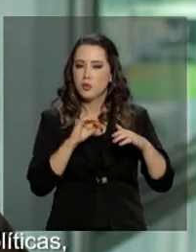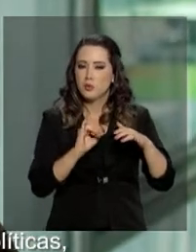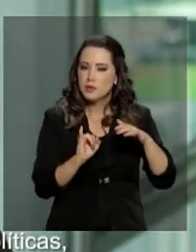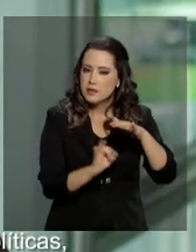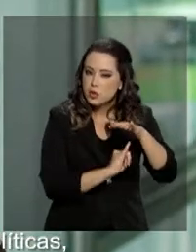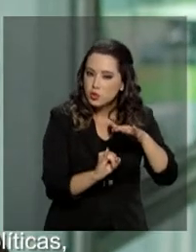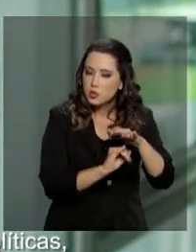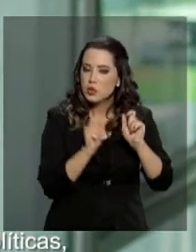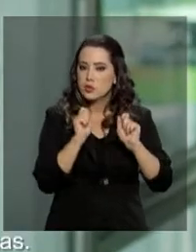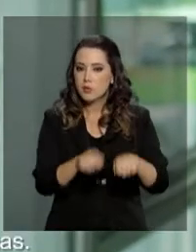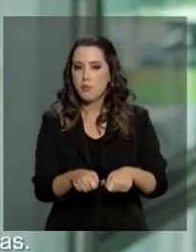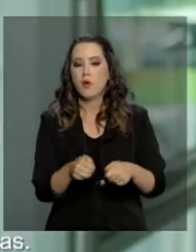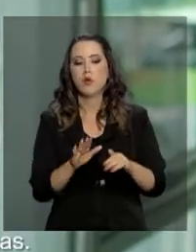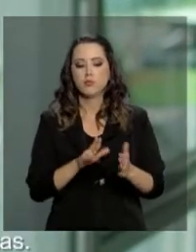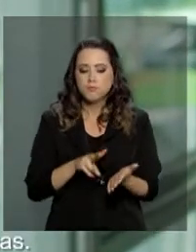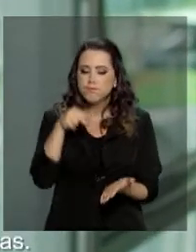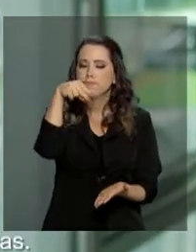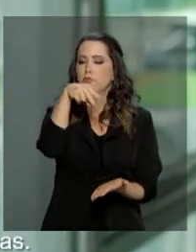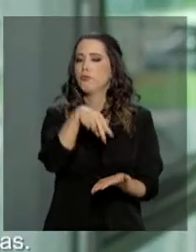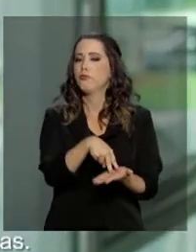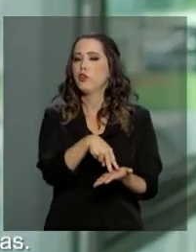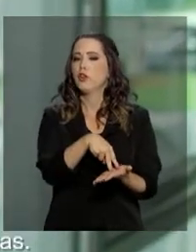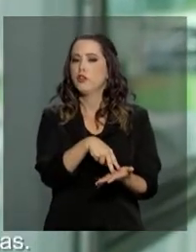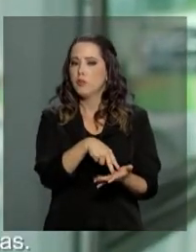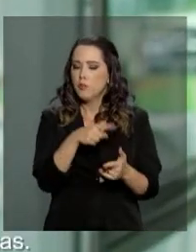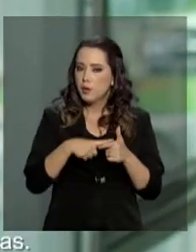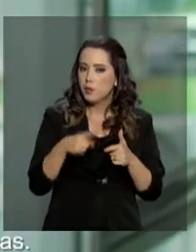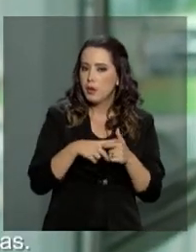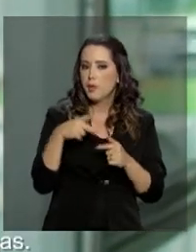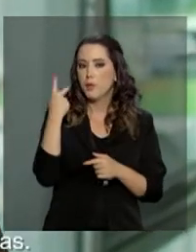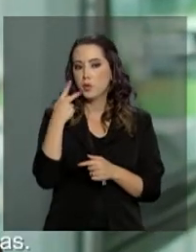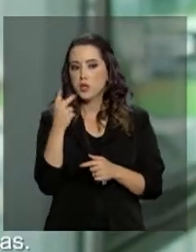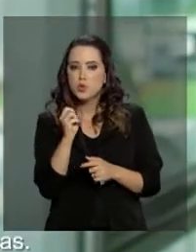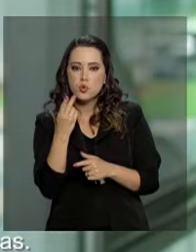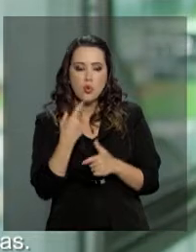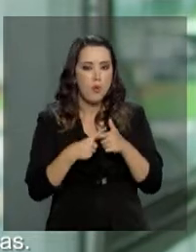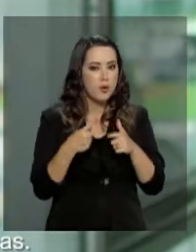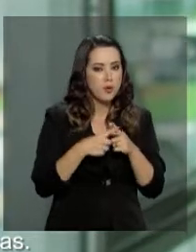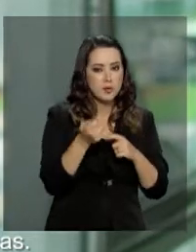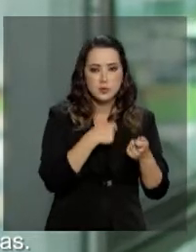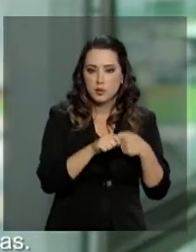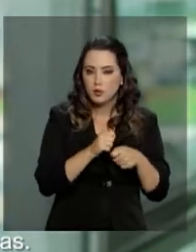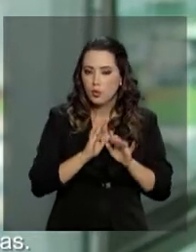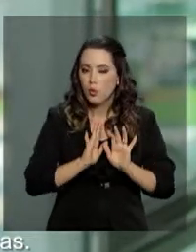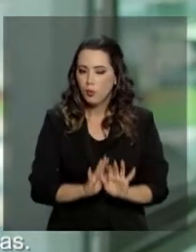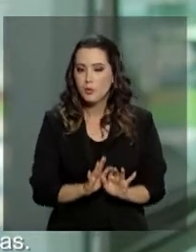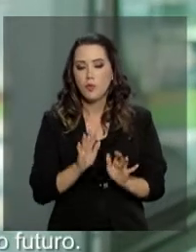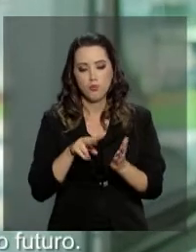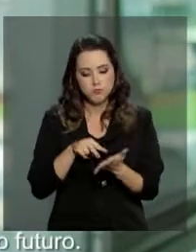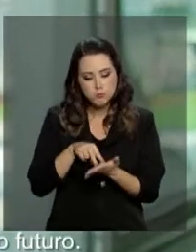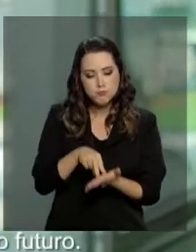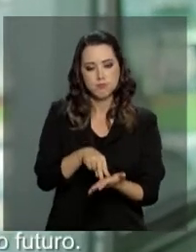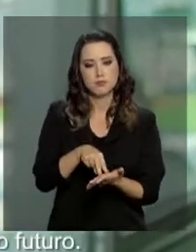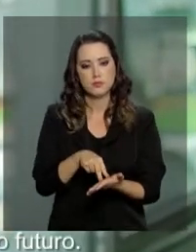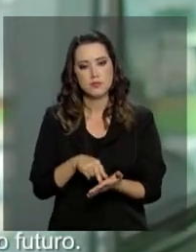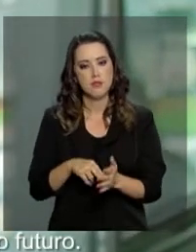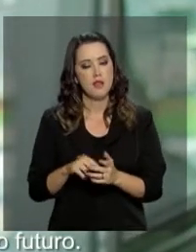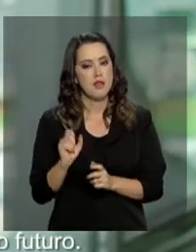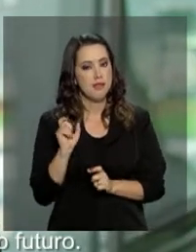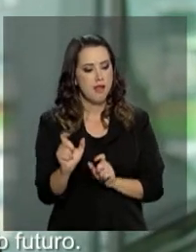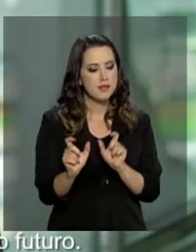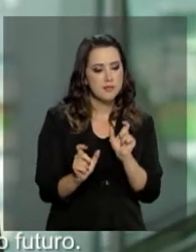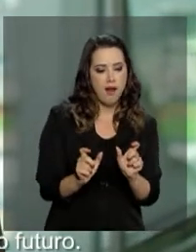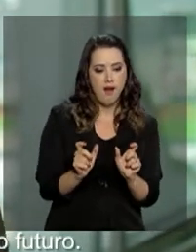crises políticas, capazes de vencer conflitos sociais ou superar dificuldades econômicas. Nas palavras